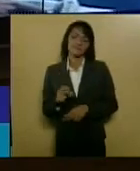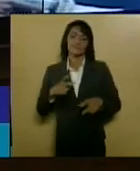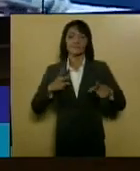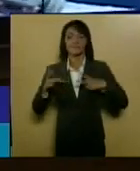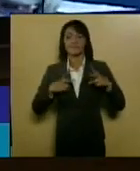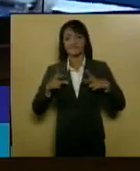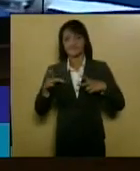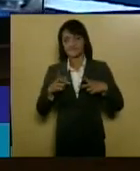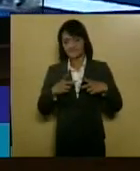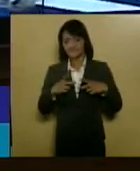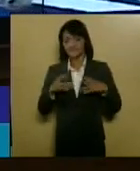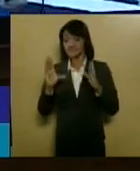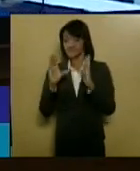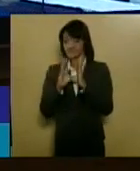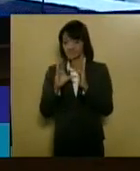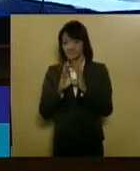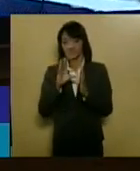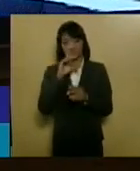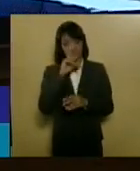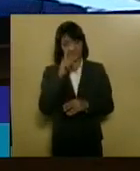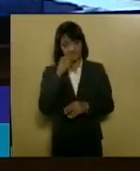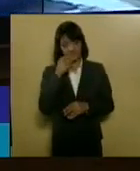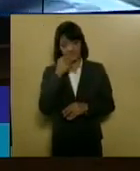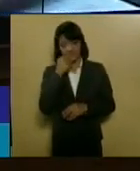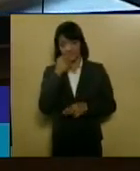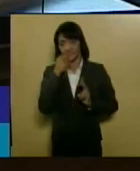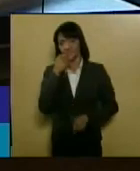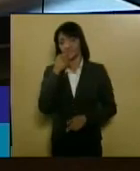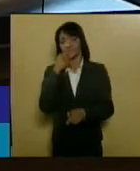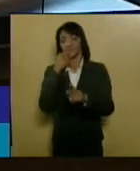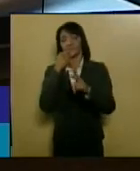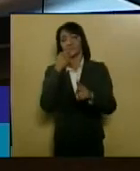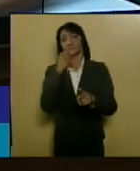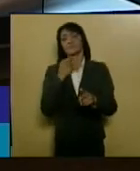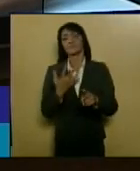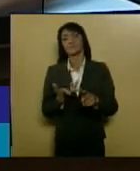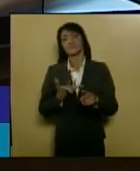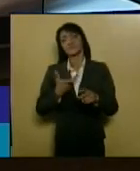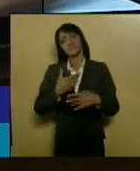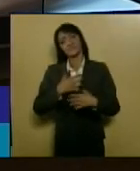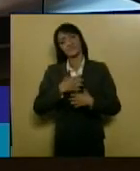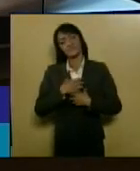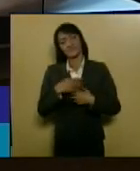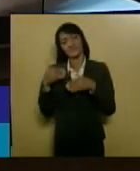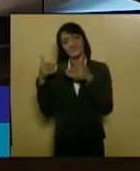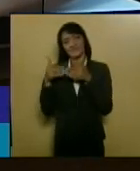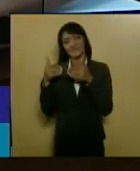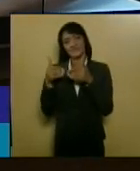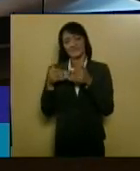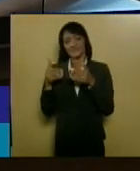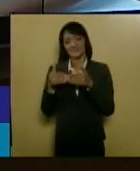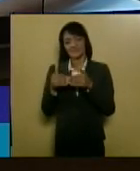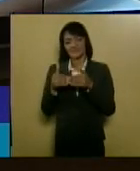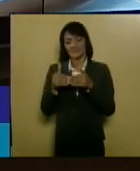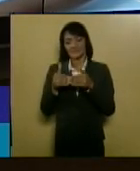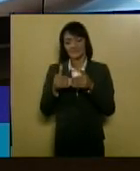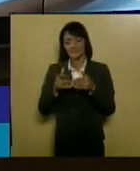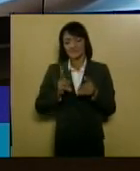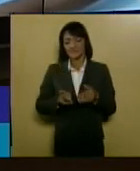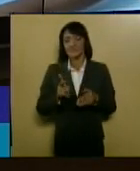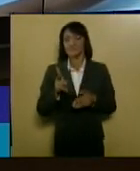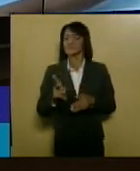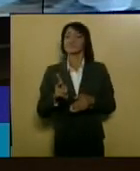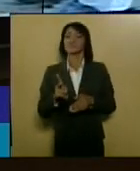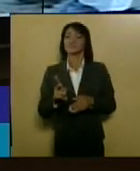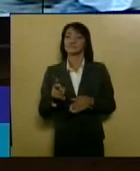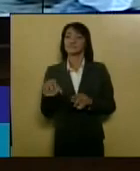particular da comunidade aracajuana, sempre sensibilizado e sintonizado com as mais lídimas